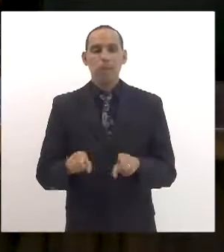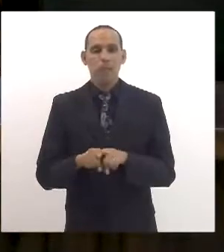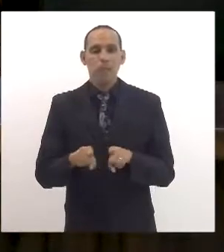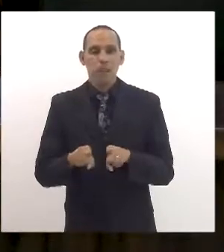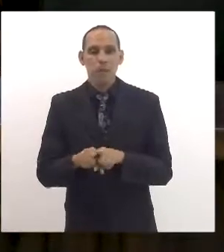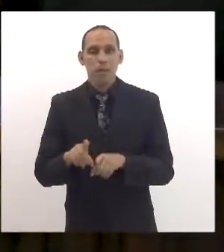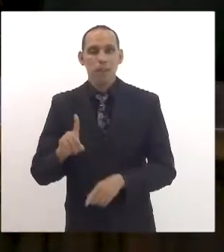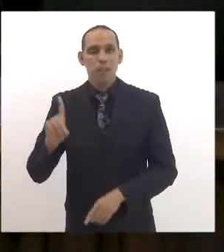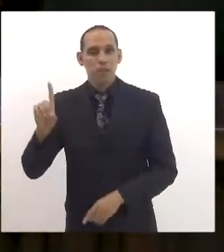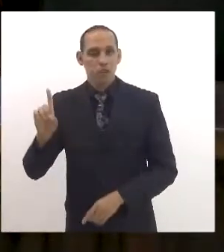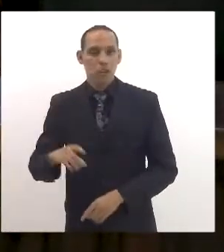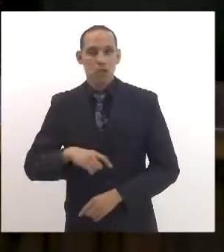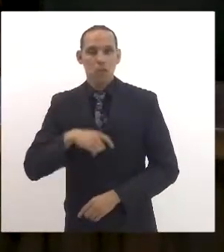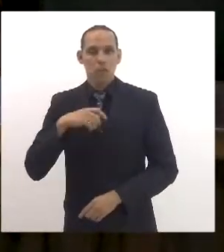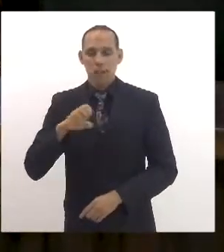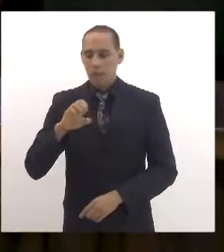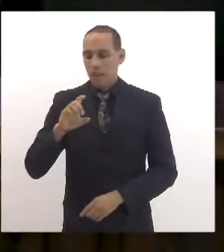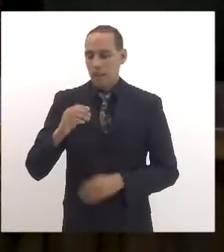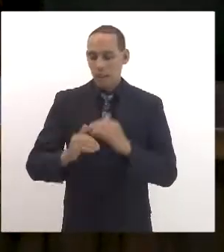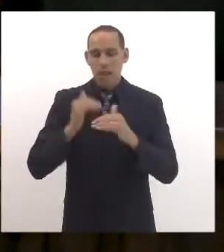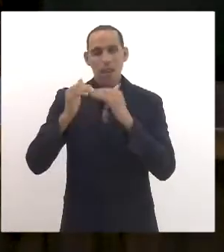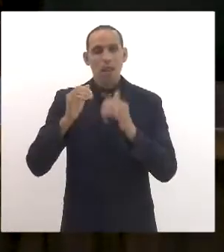executivo Desenvolve Rio,